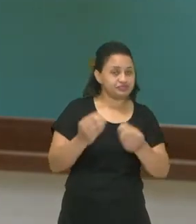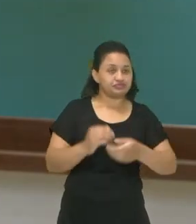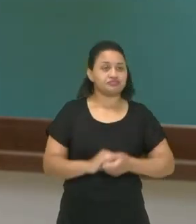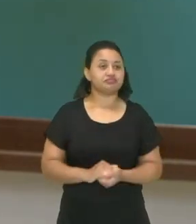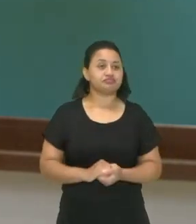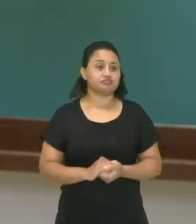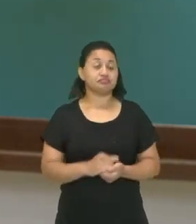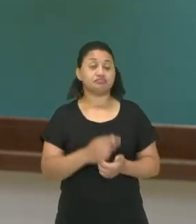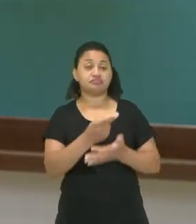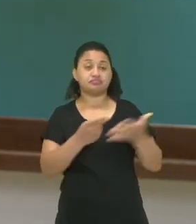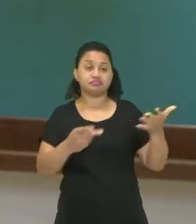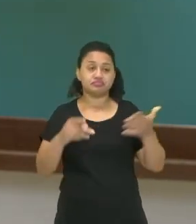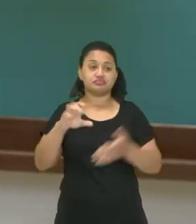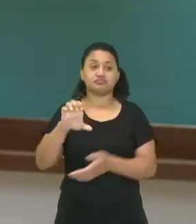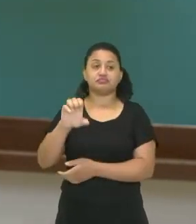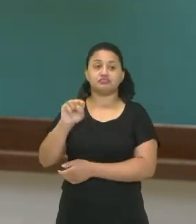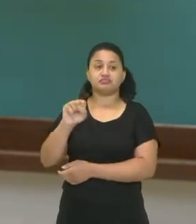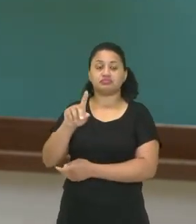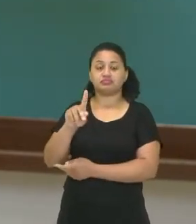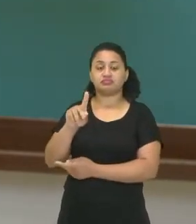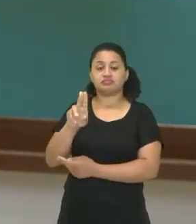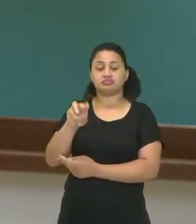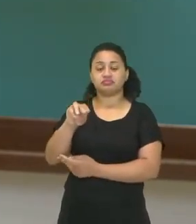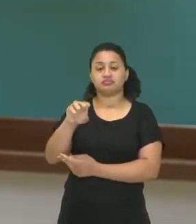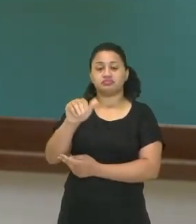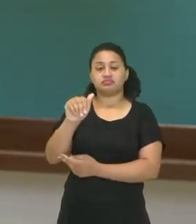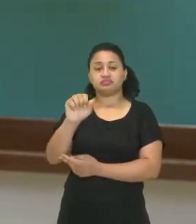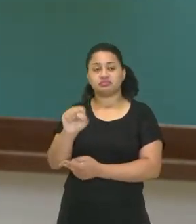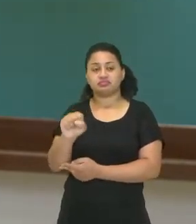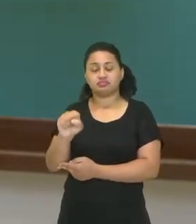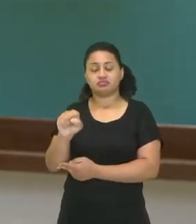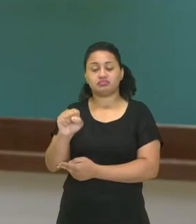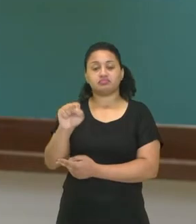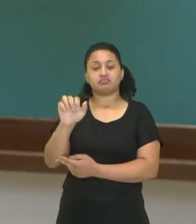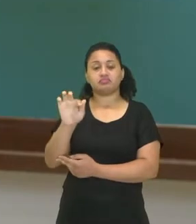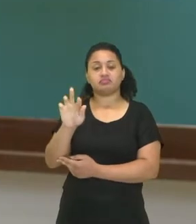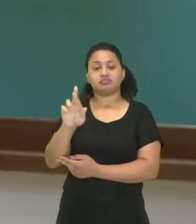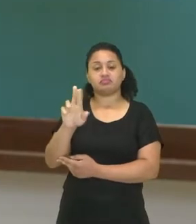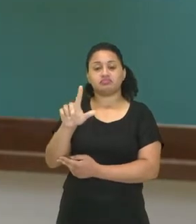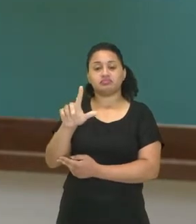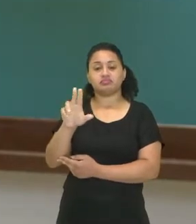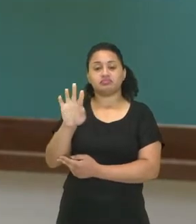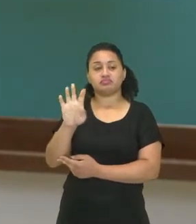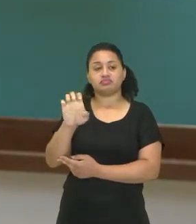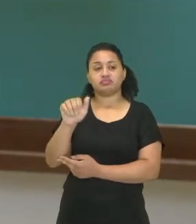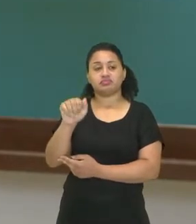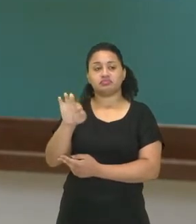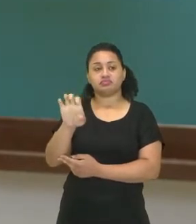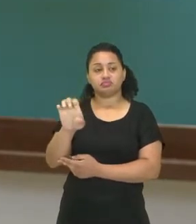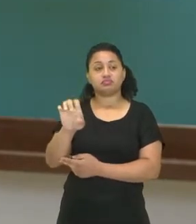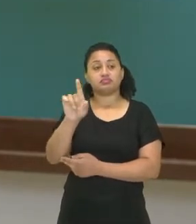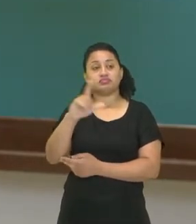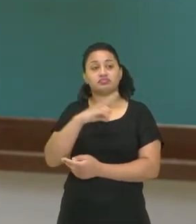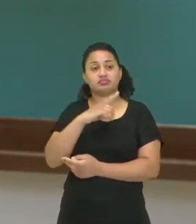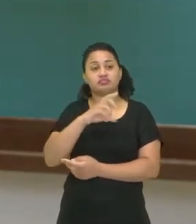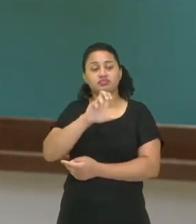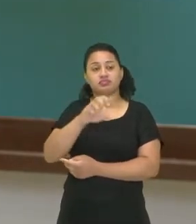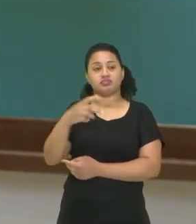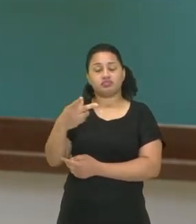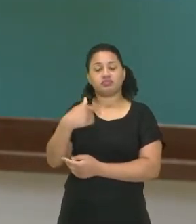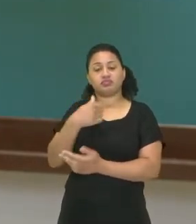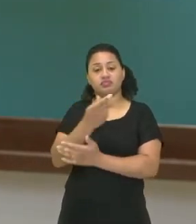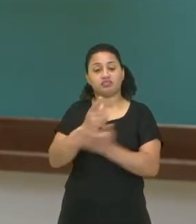Poema de espumas flutuantes. Espumas flutuantes é composto por 54 poemas líricos amorosos e